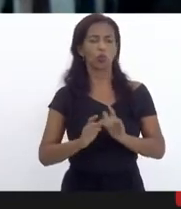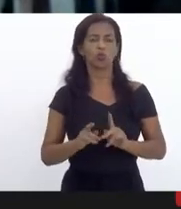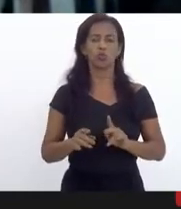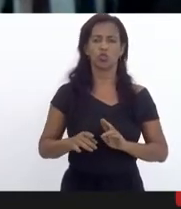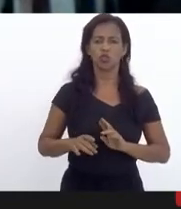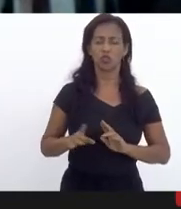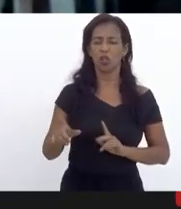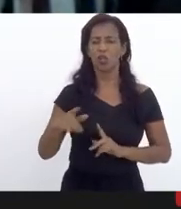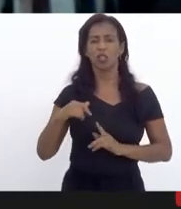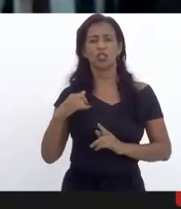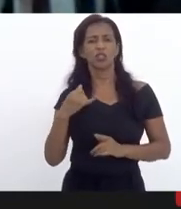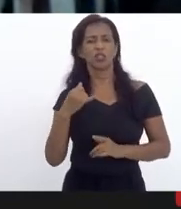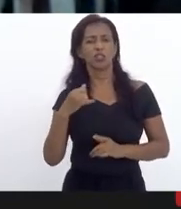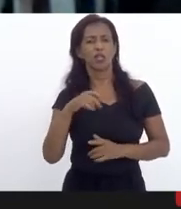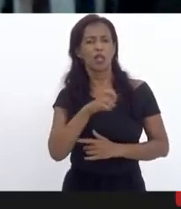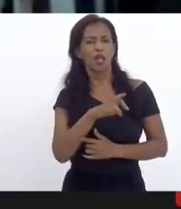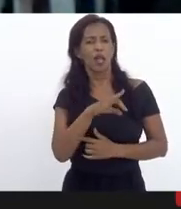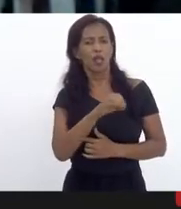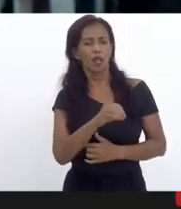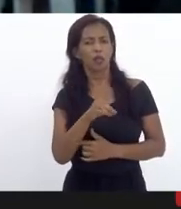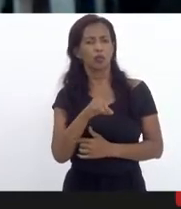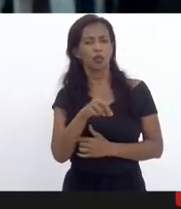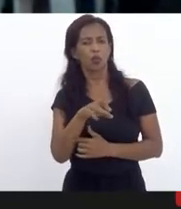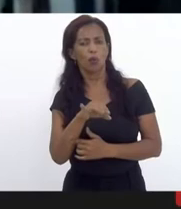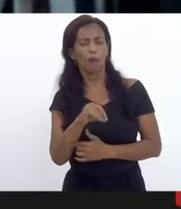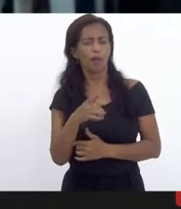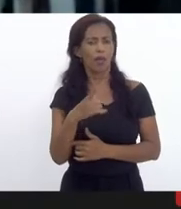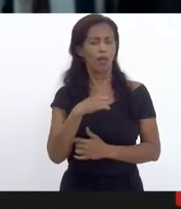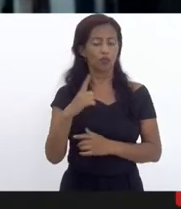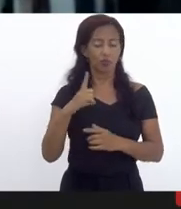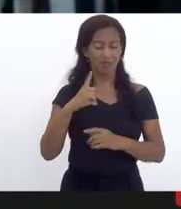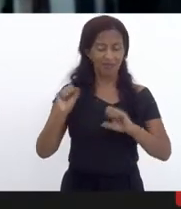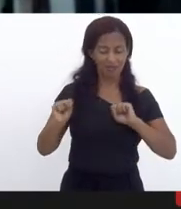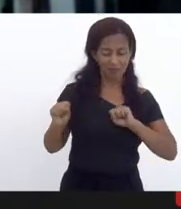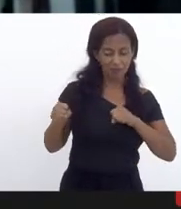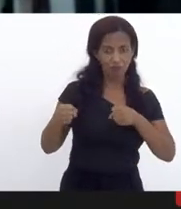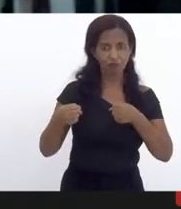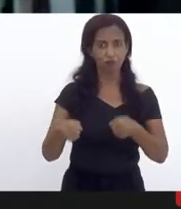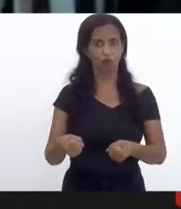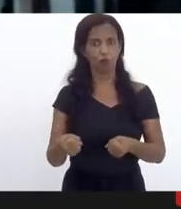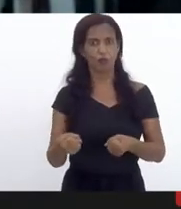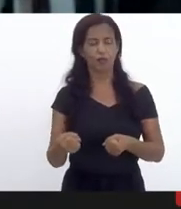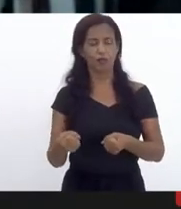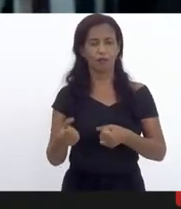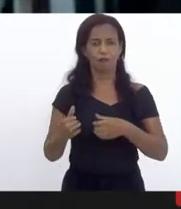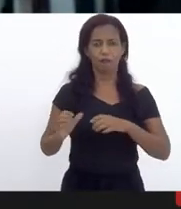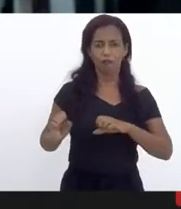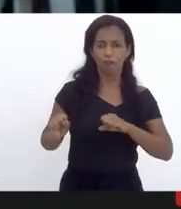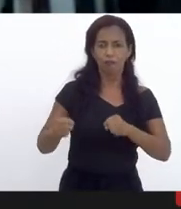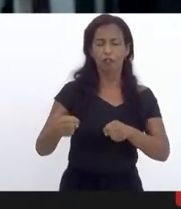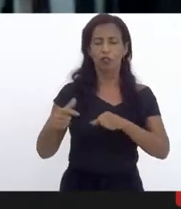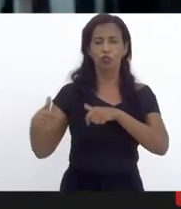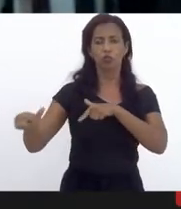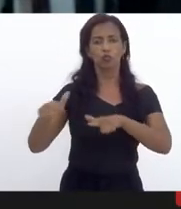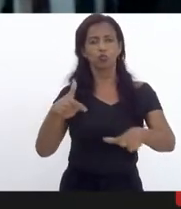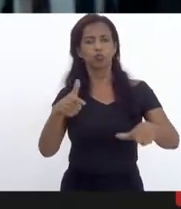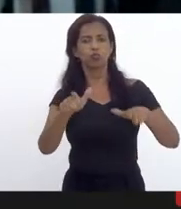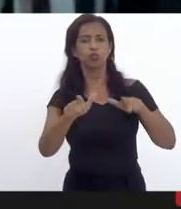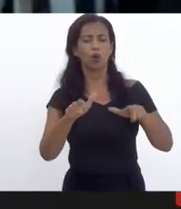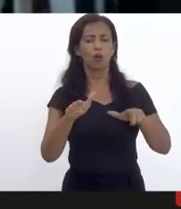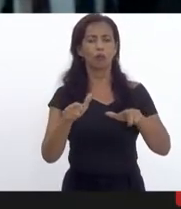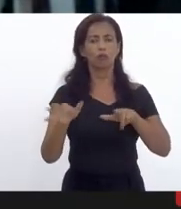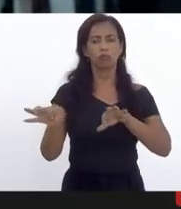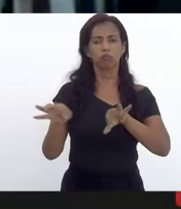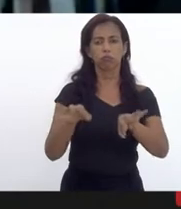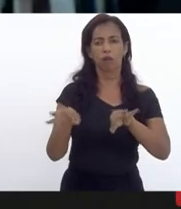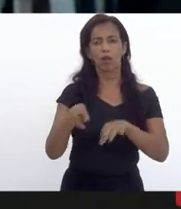de eletrodomésticos, né? Então, o turismo tem esse potencial de abarcar uma série de outras, de